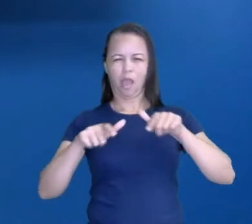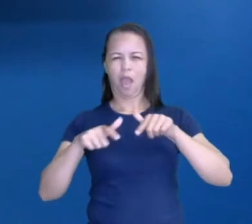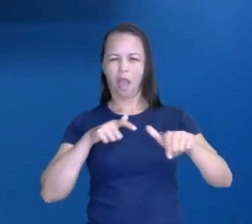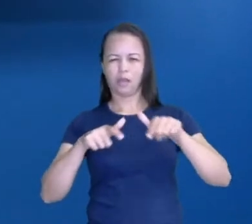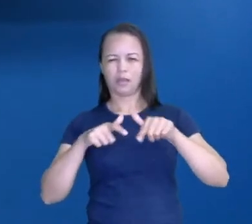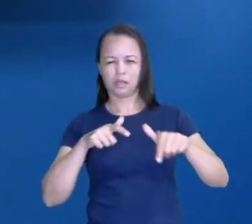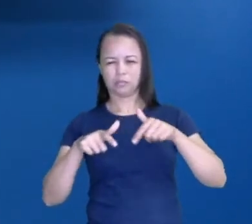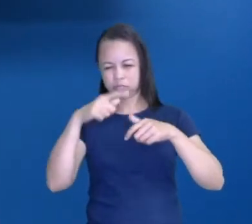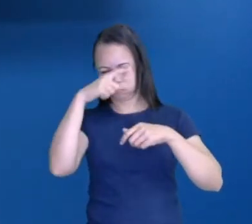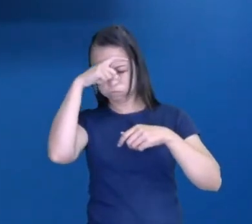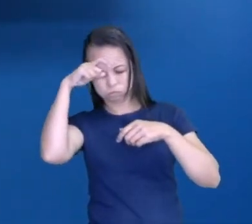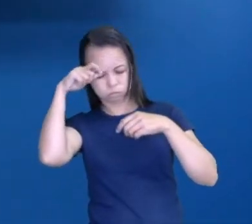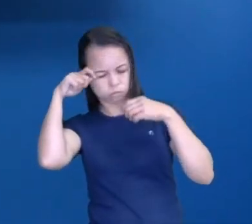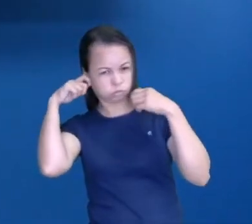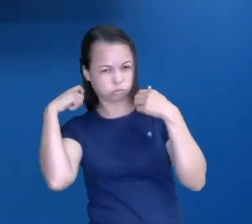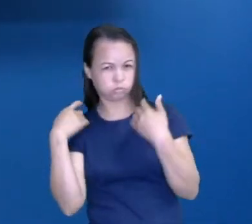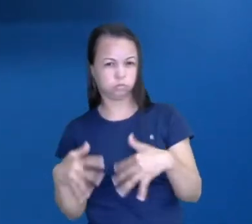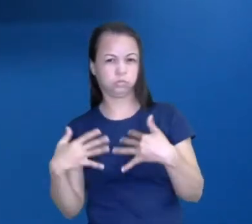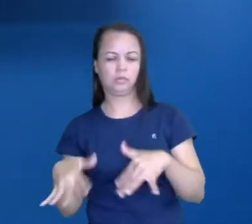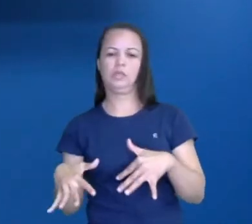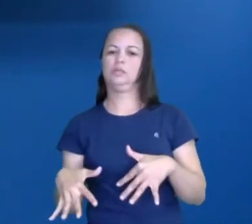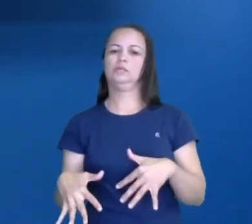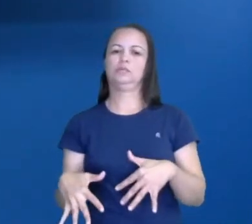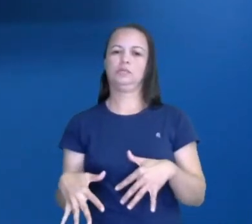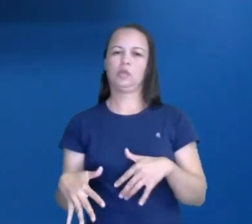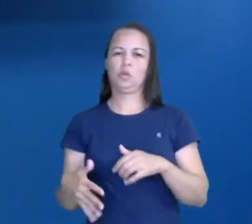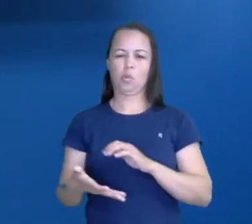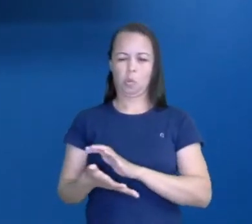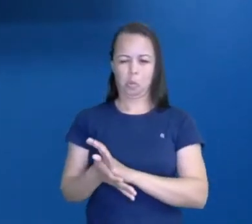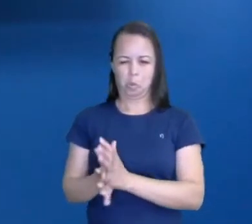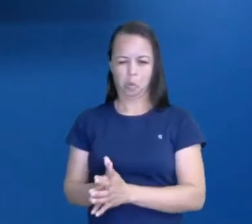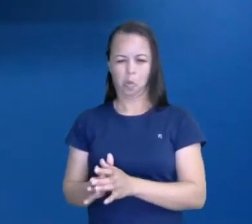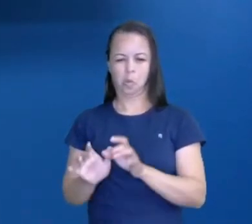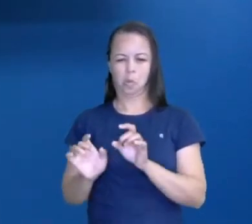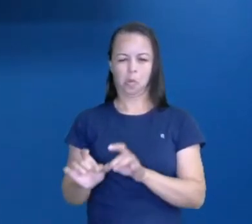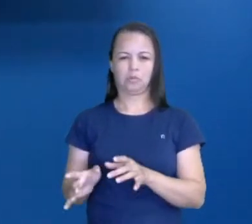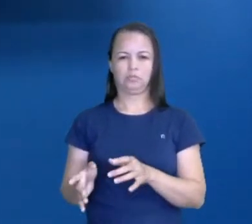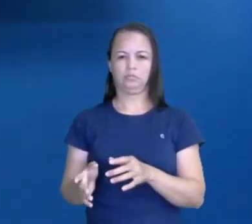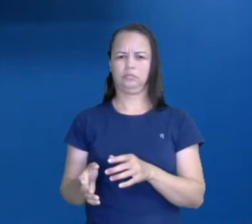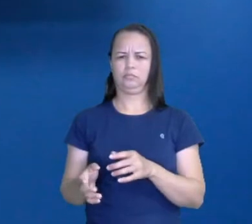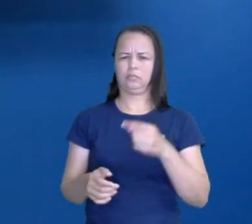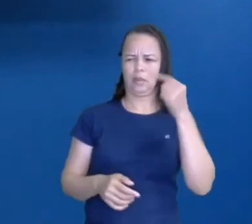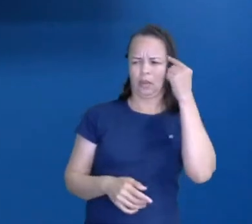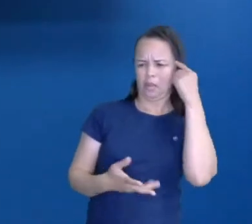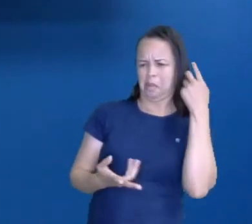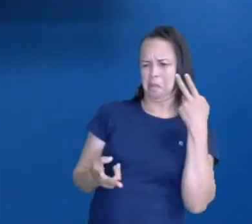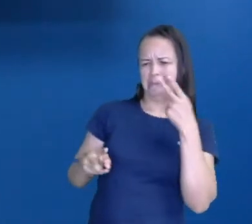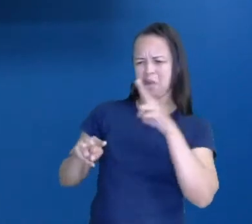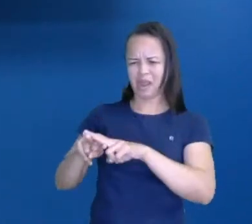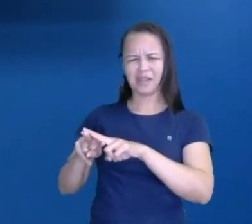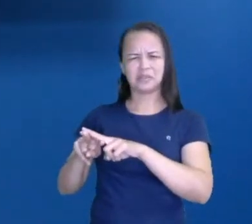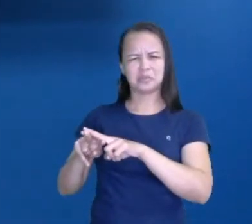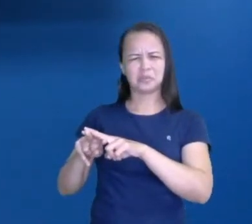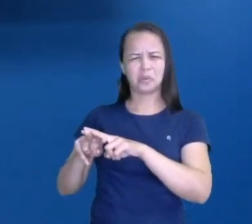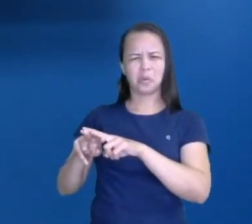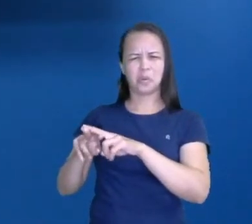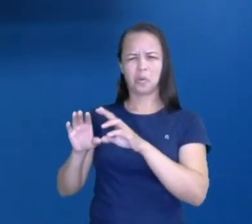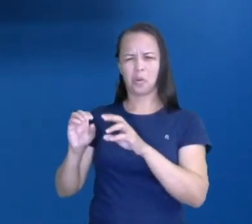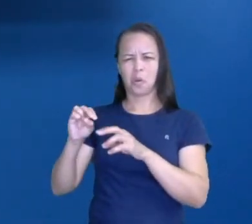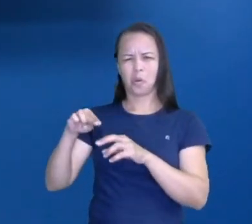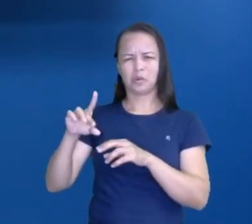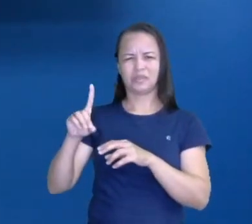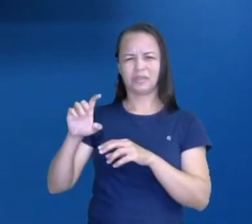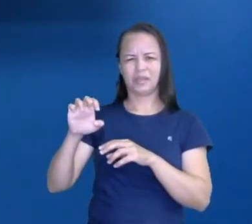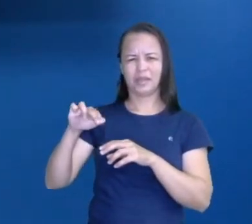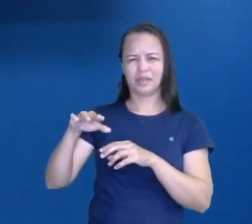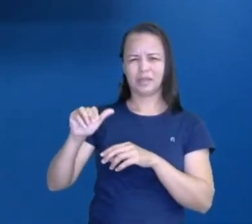semana. Então, ou seja, se a gente fosse pensar para o sentido literal, a gente diz, ele foi preso e foi condenado, então ele trabalhou